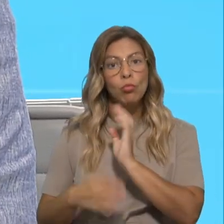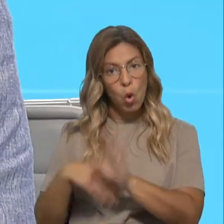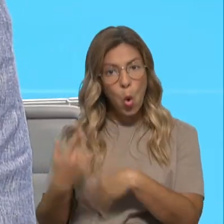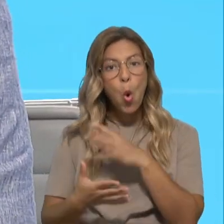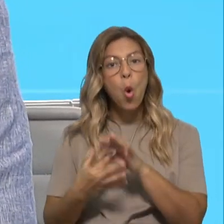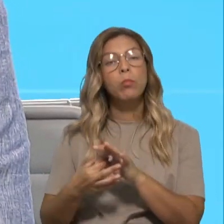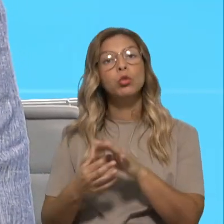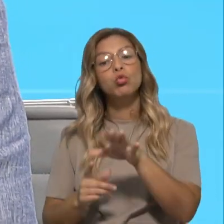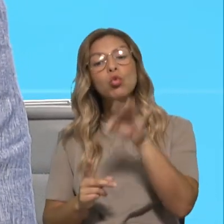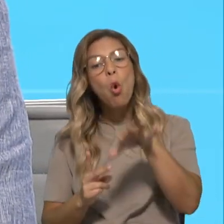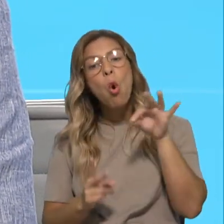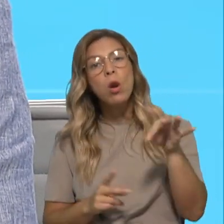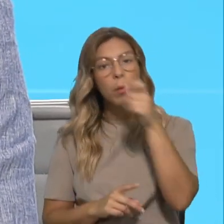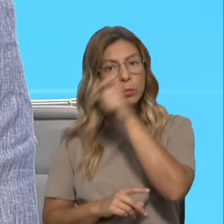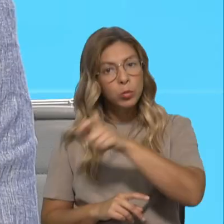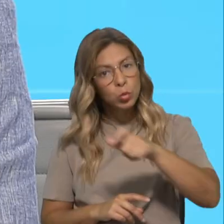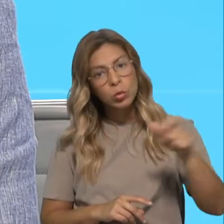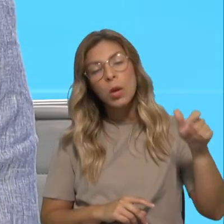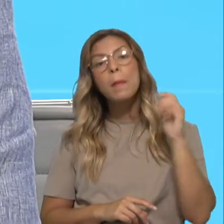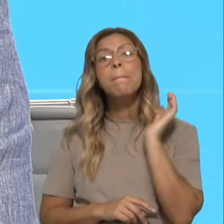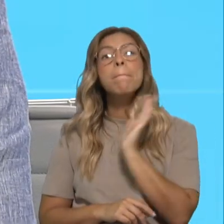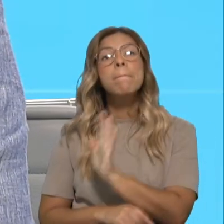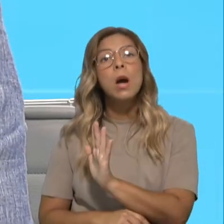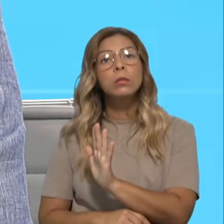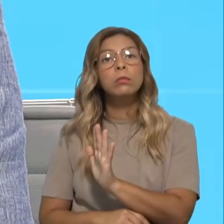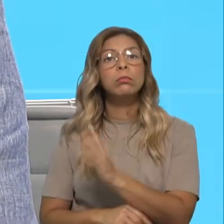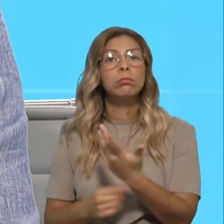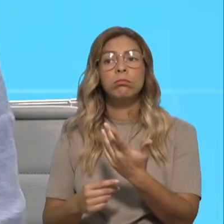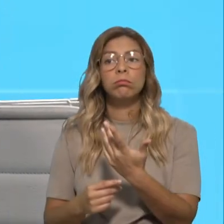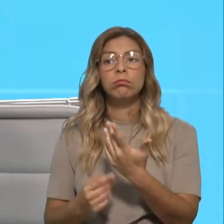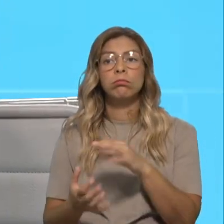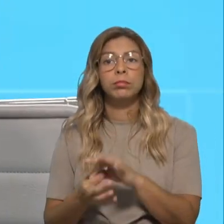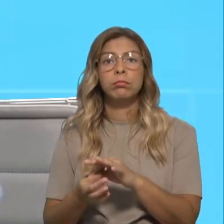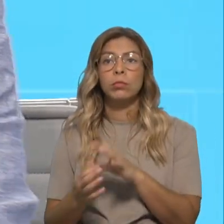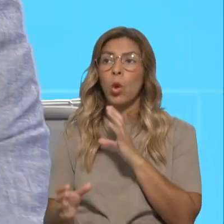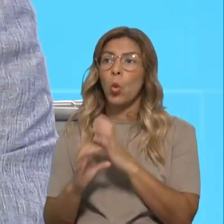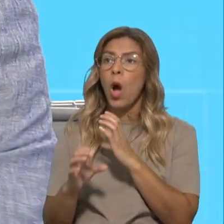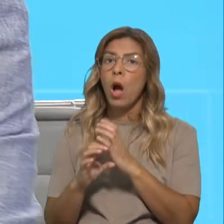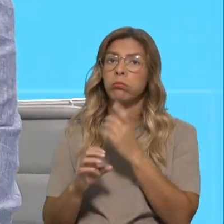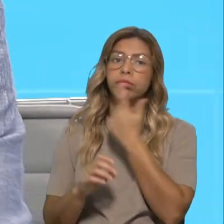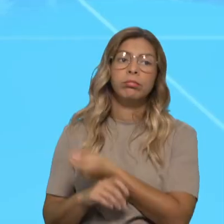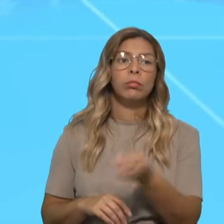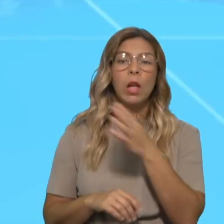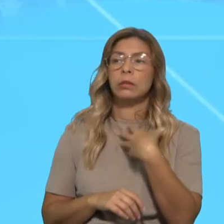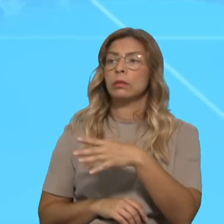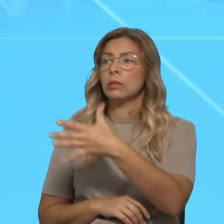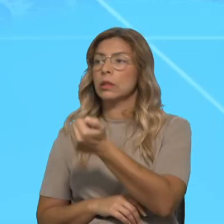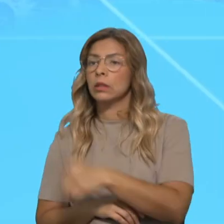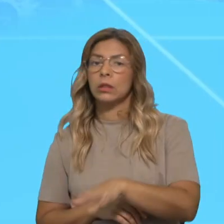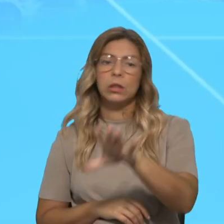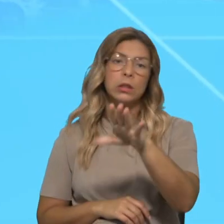dos deputados, e nós não votamos em deputados, votamos em autocarros, que levam 15, ou 17, ou 18, consoante as